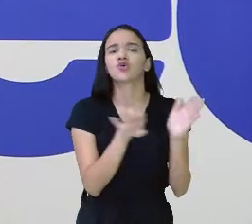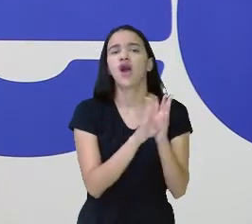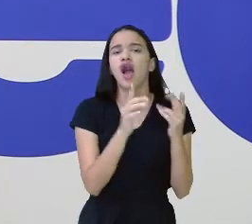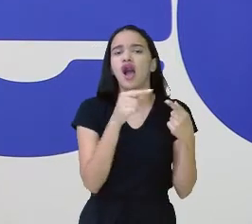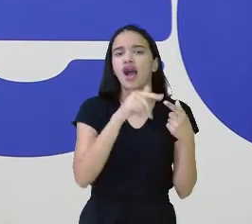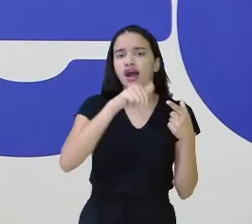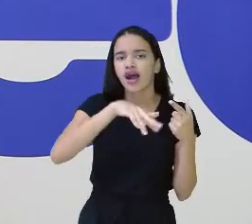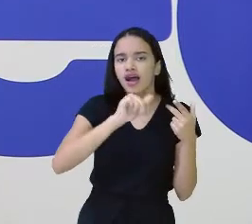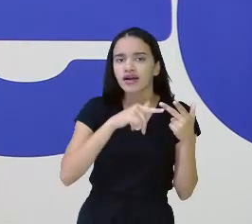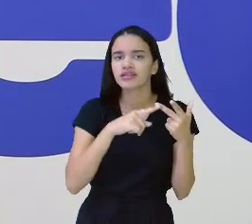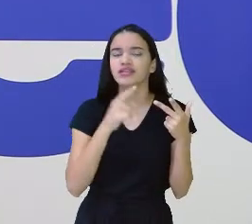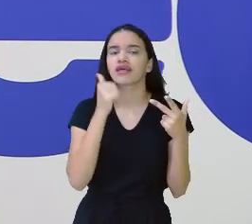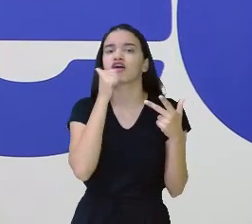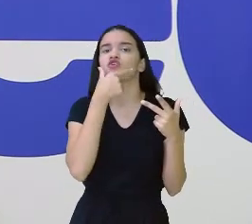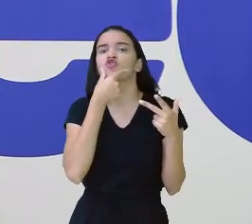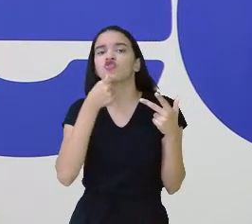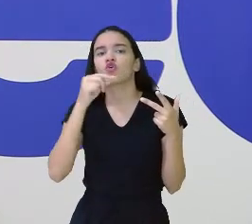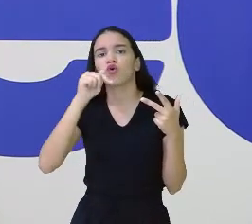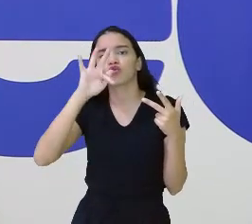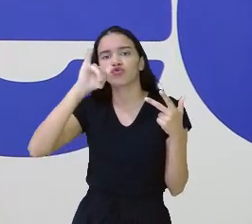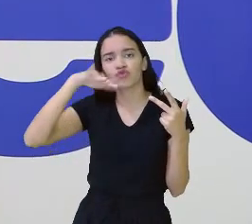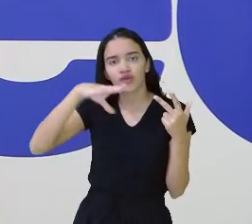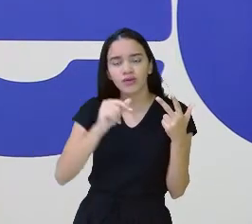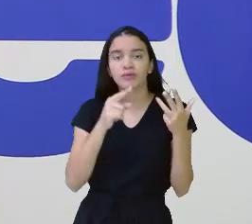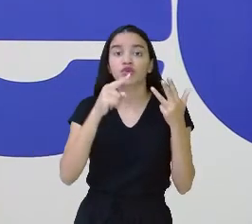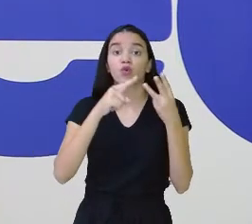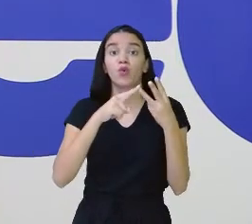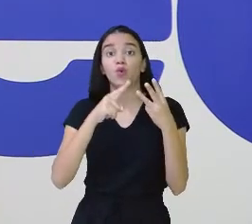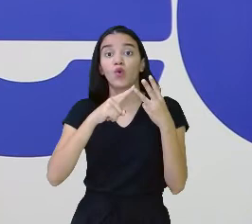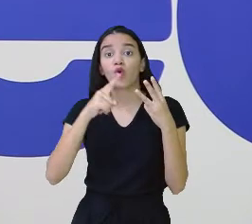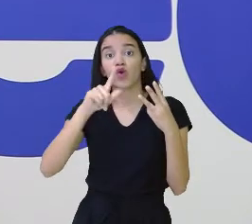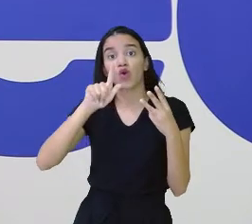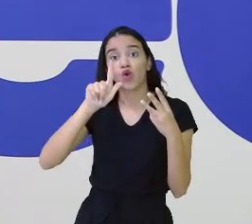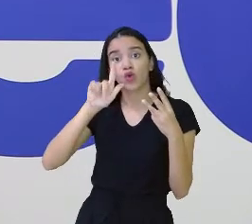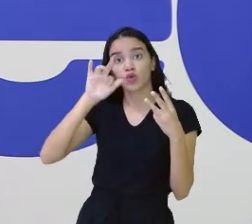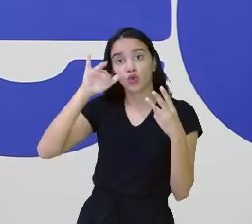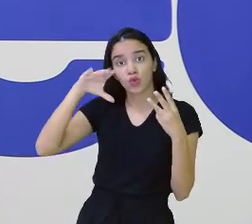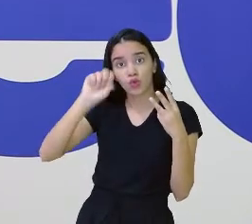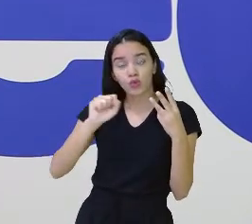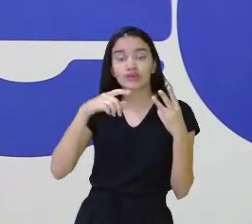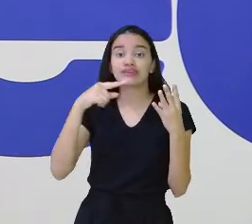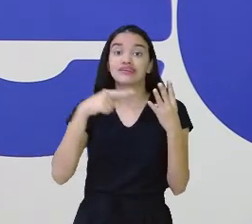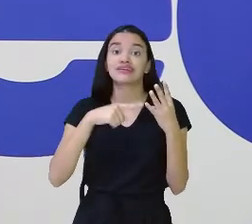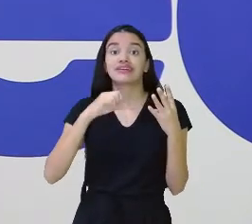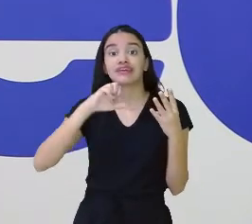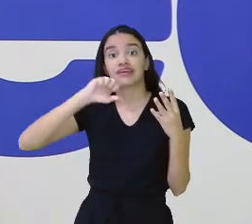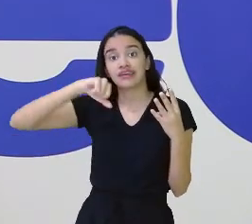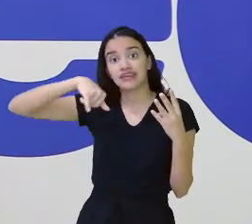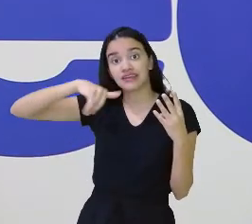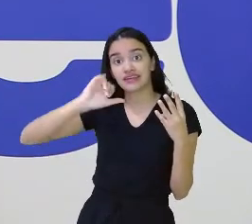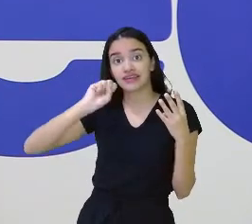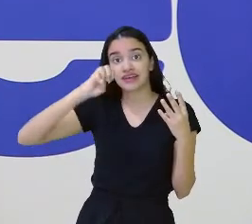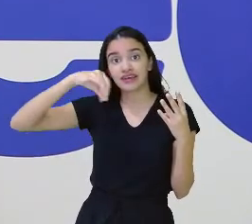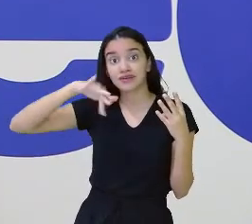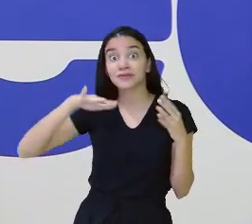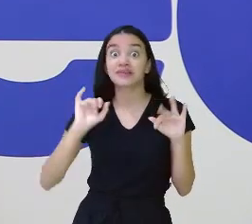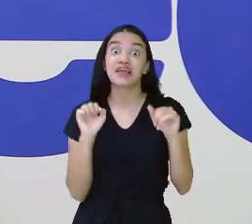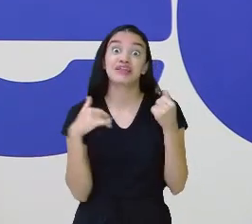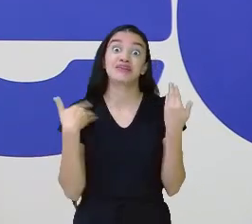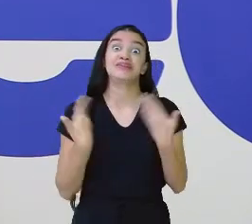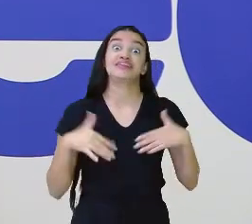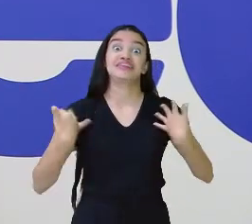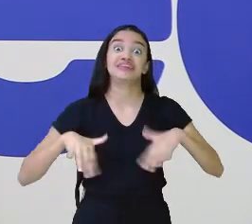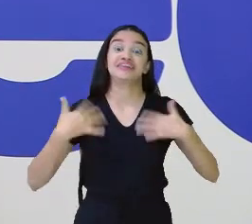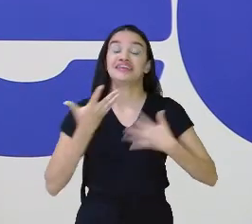o Fábio, o Luiz, a Yasmin. Eita, que o pessoal acordou